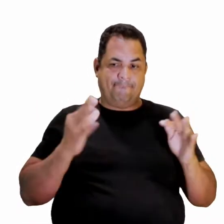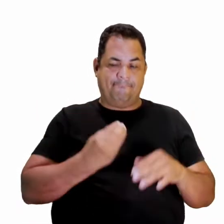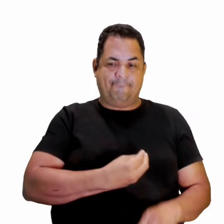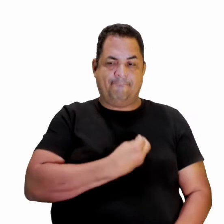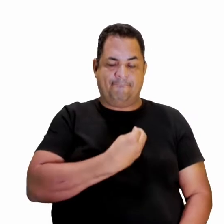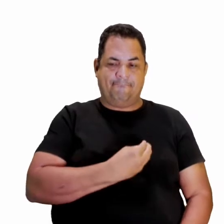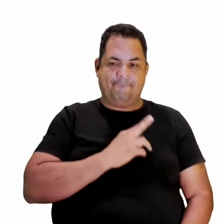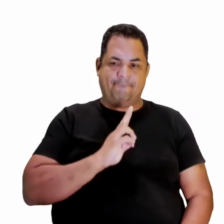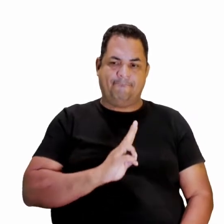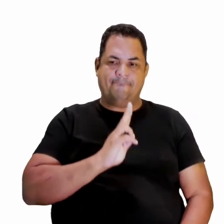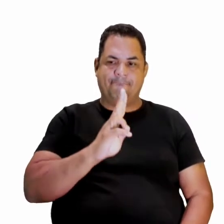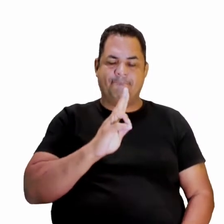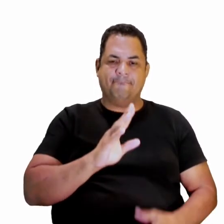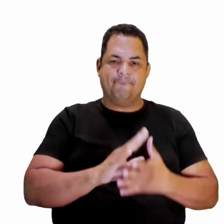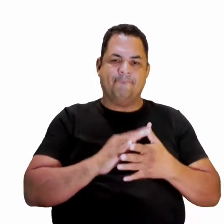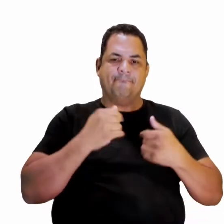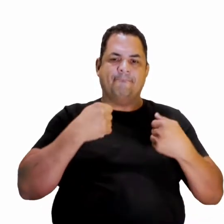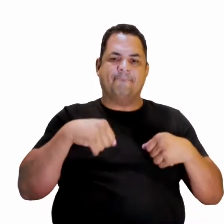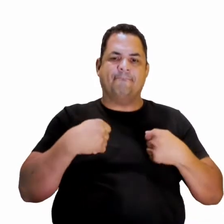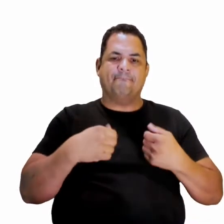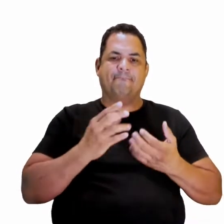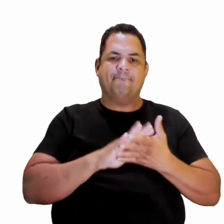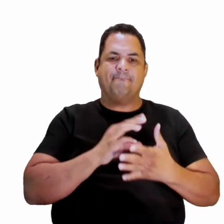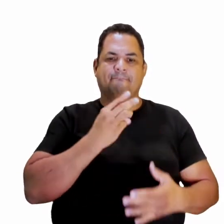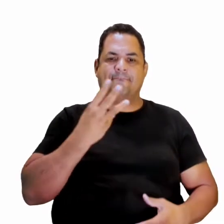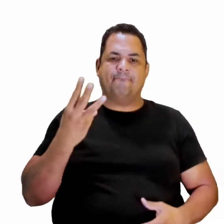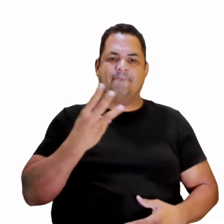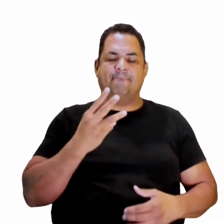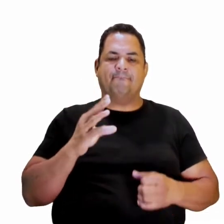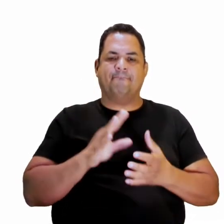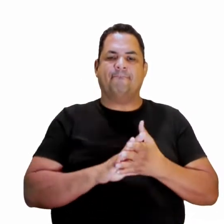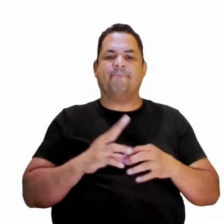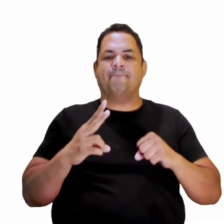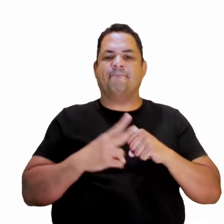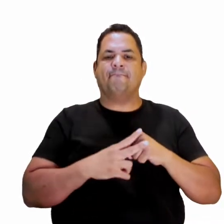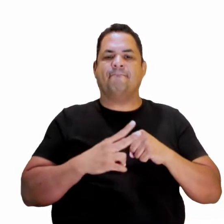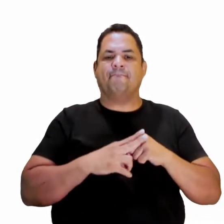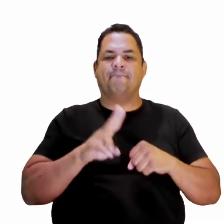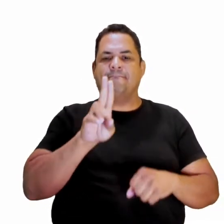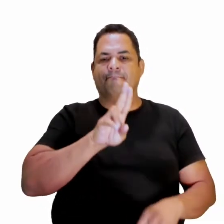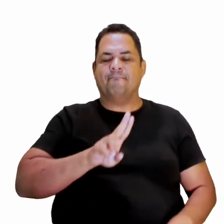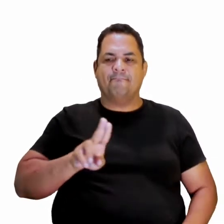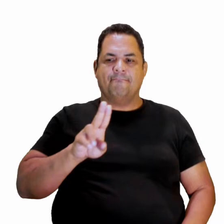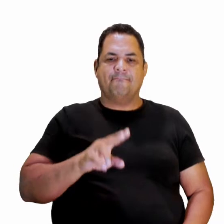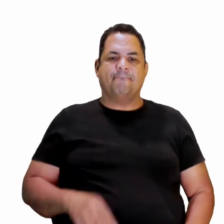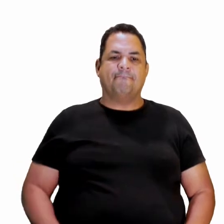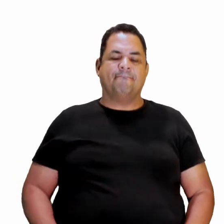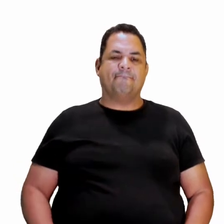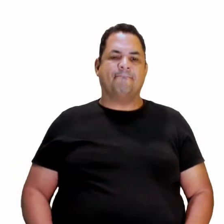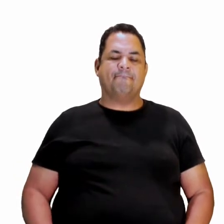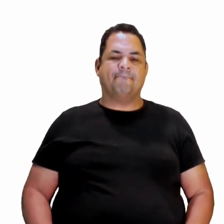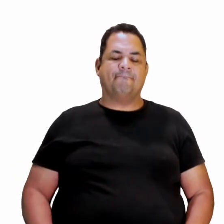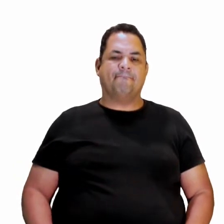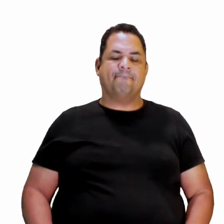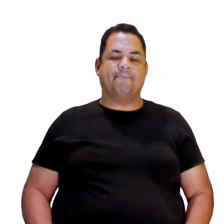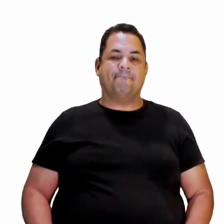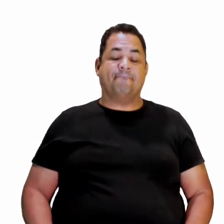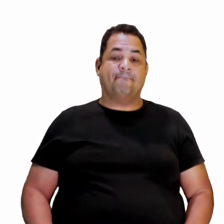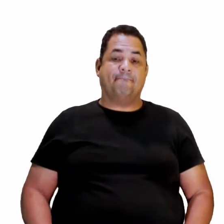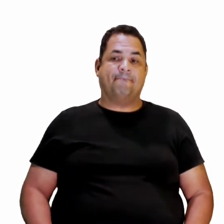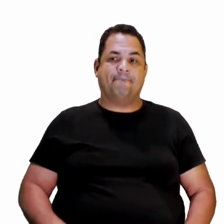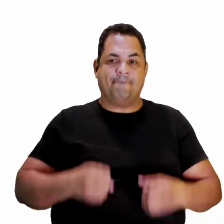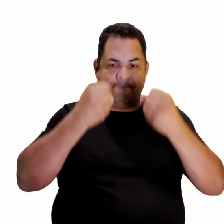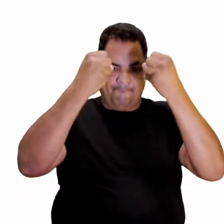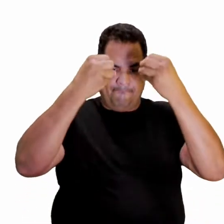presente contínuo, você vai precisar desses 3 verbos aqui. Um dos 3 você vai usar, isso a gente já viu no slide passado,